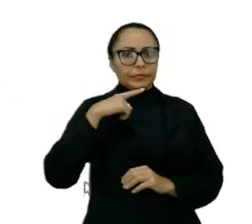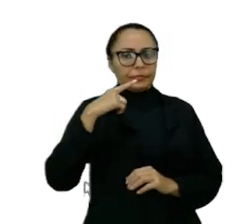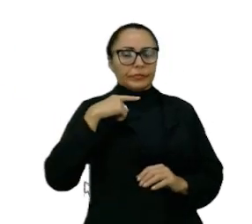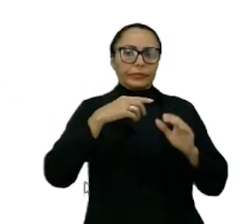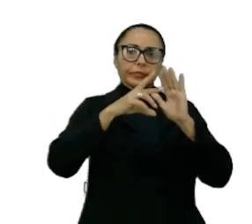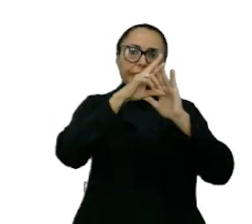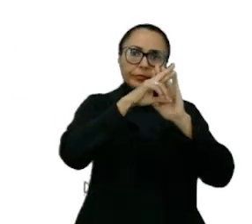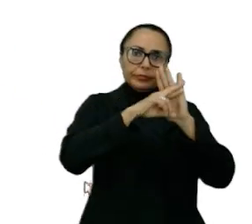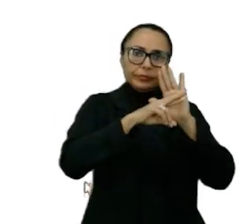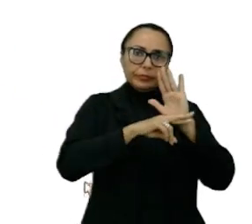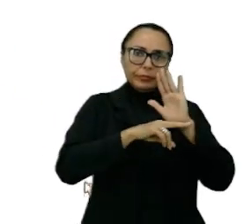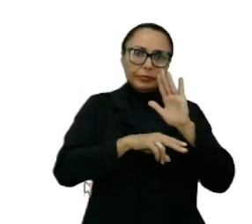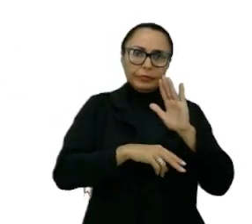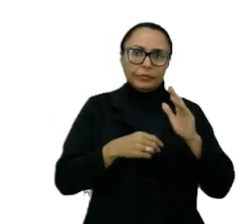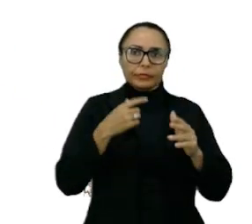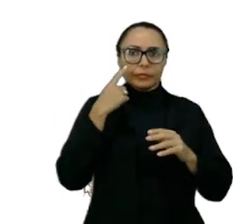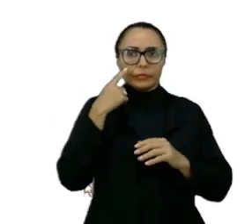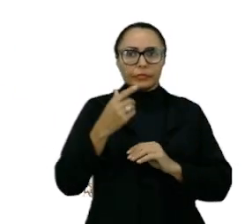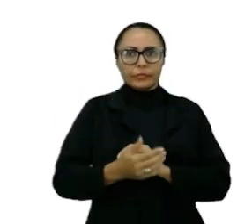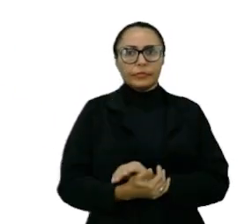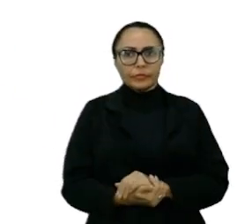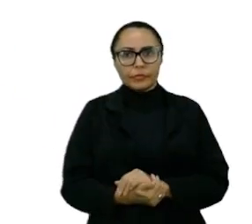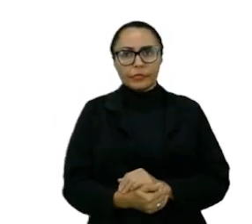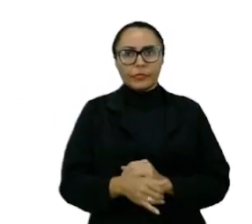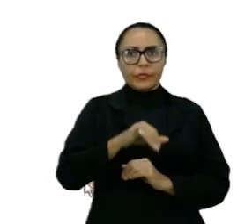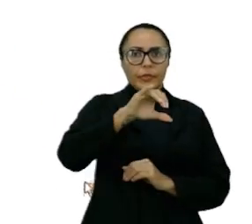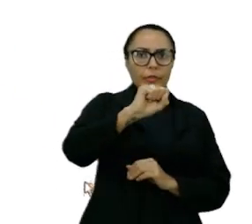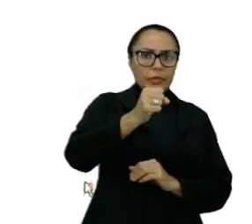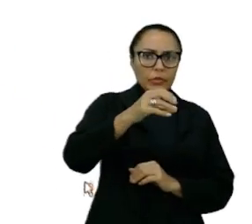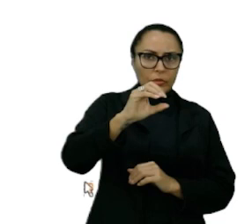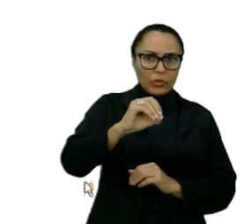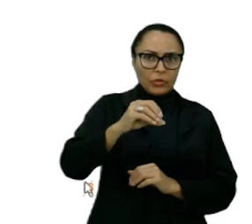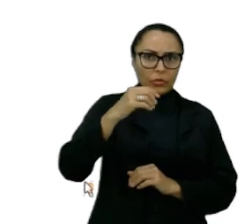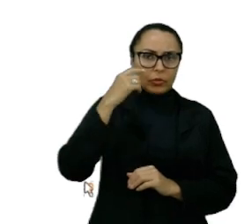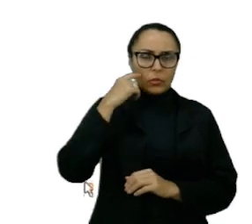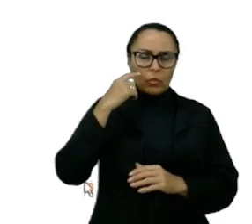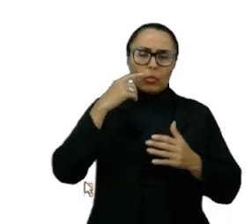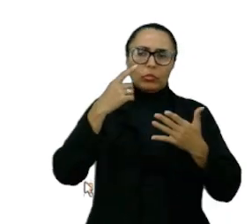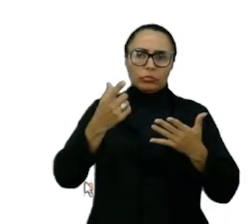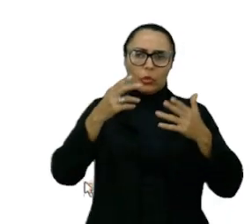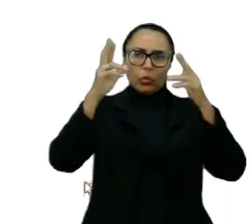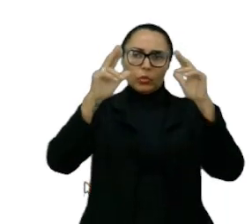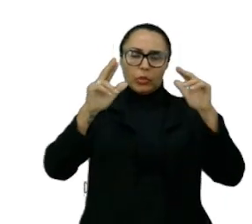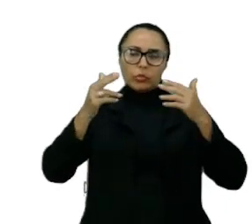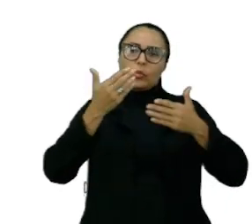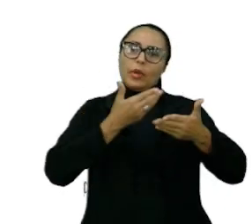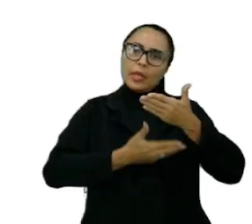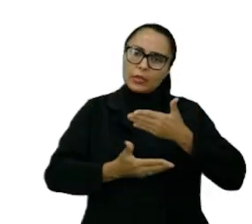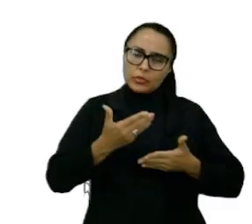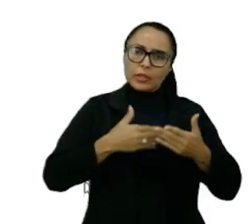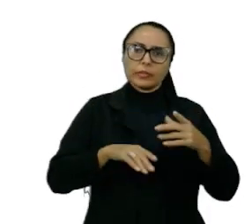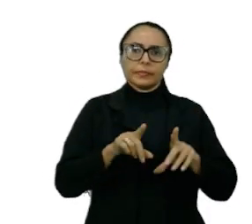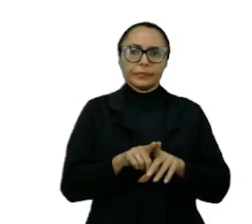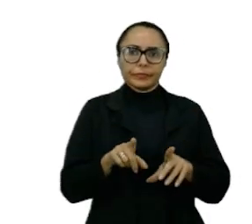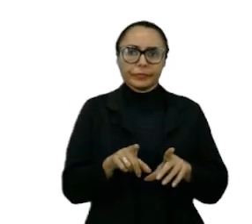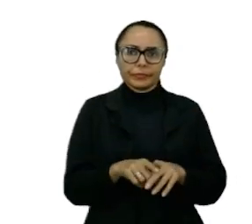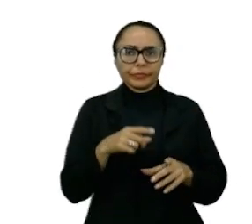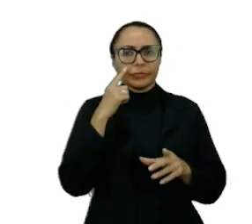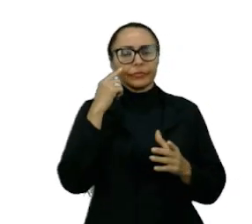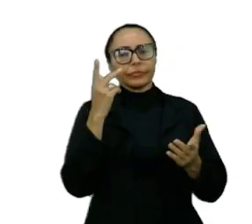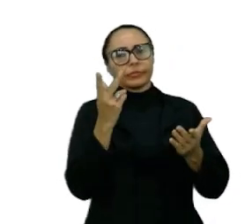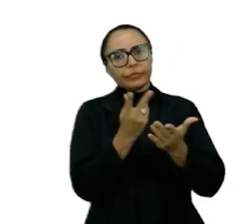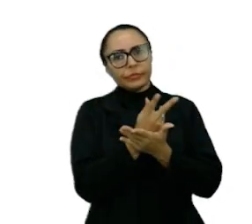normas ISO, de gestão de qualidade, o conteúdo relacionado e os